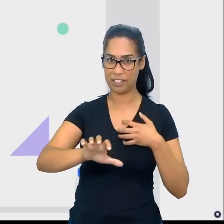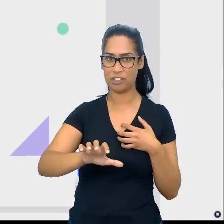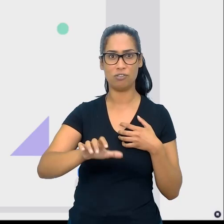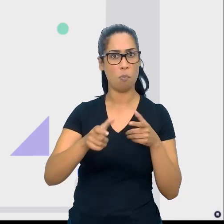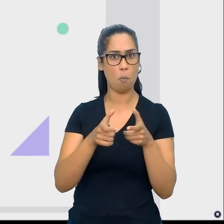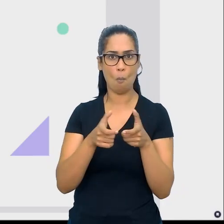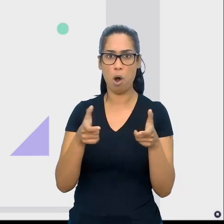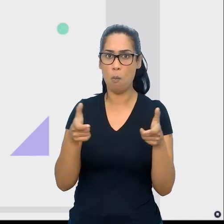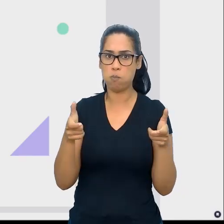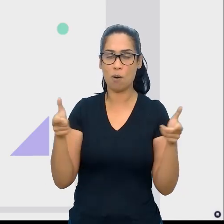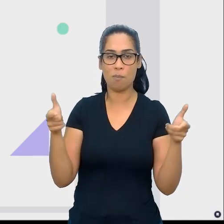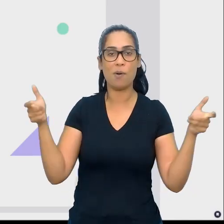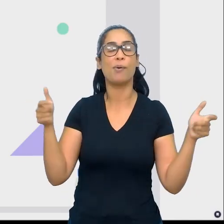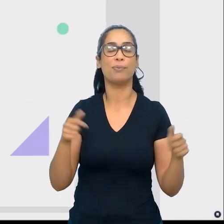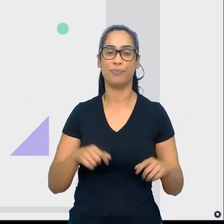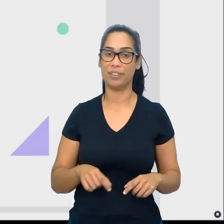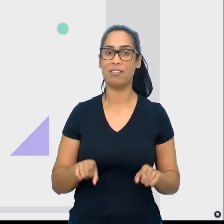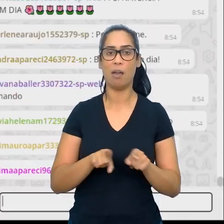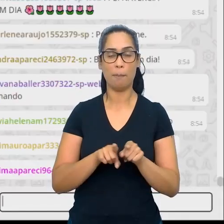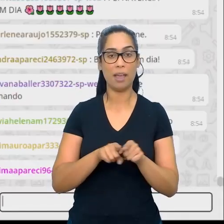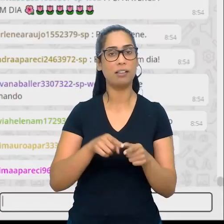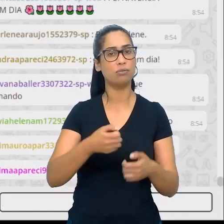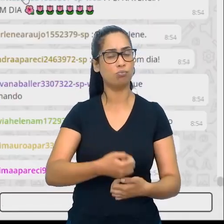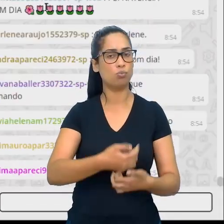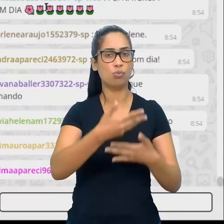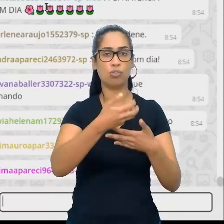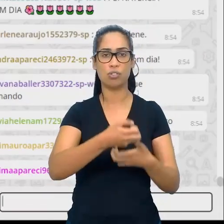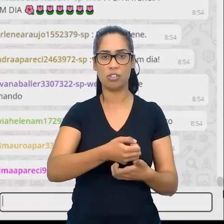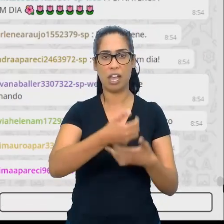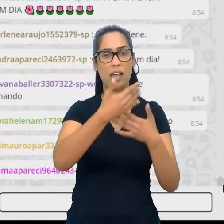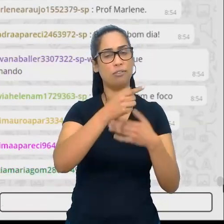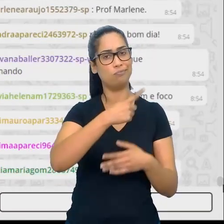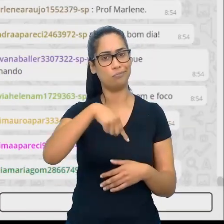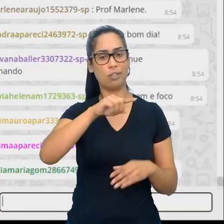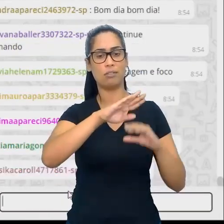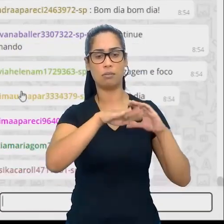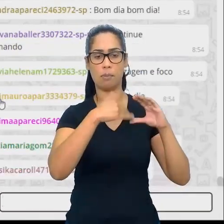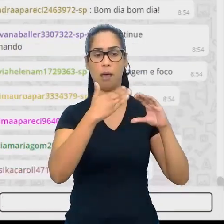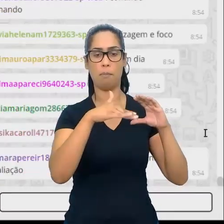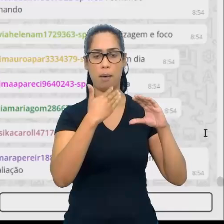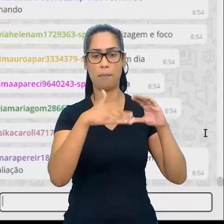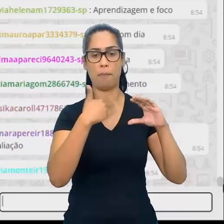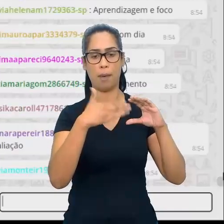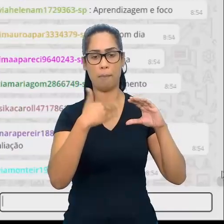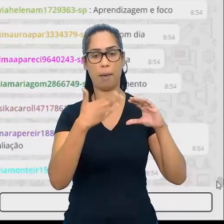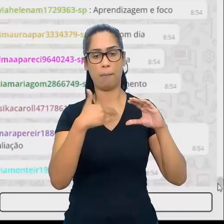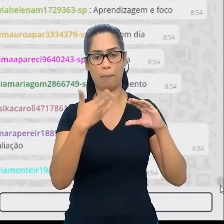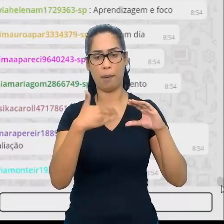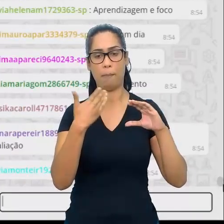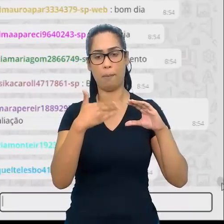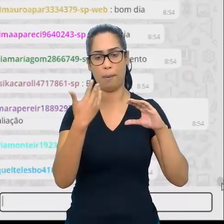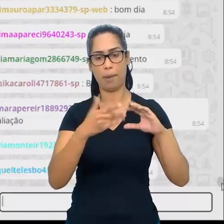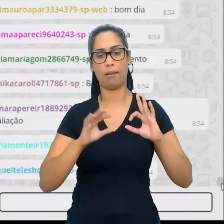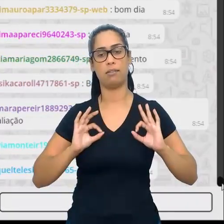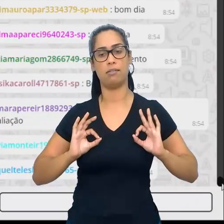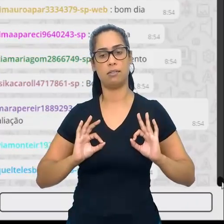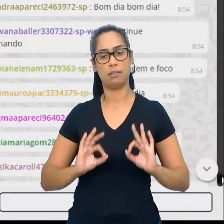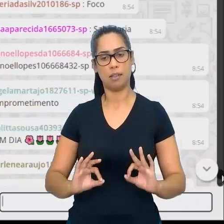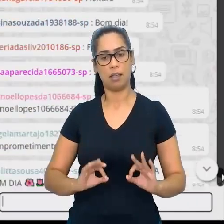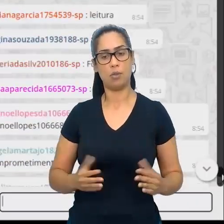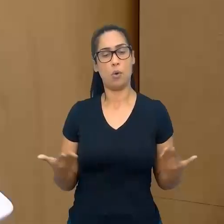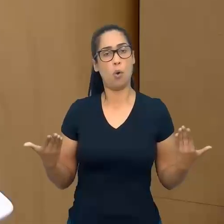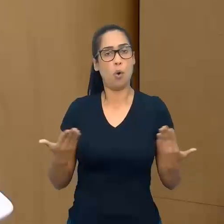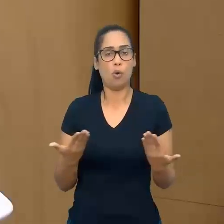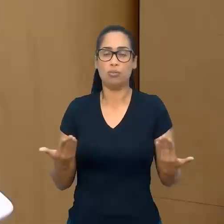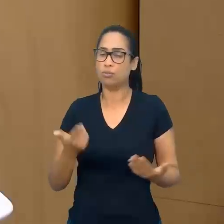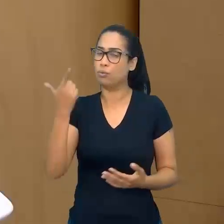tivemos também aqui muitas manifestações no chat tal não que a gente não vai ter muito tempo aqui né suficiente para fazer a